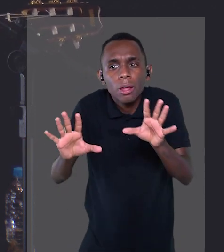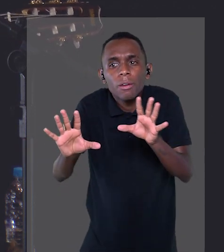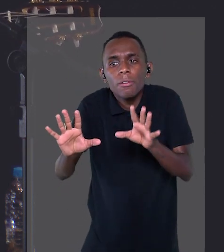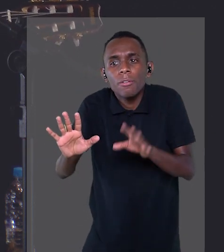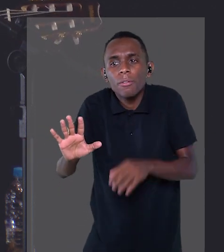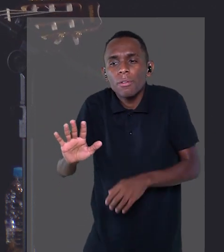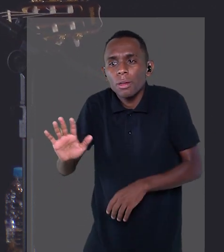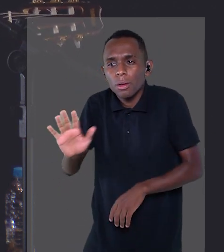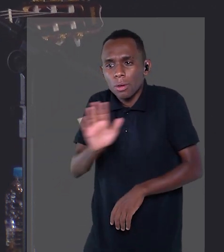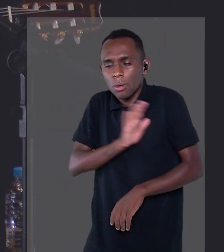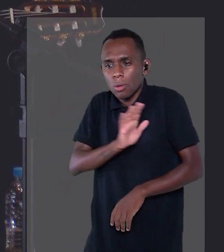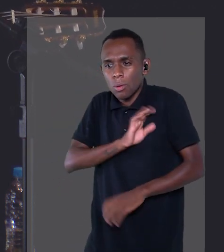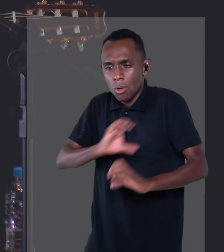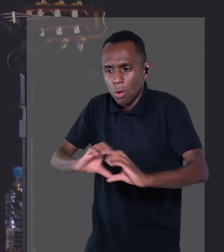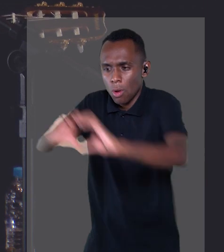o coração?